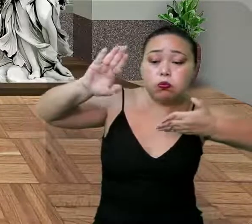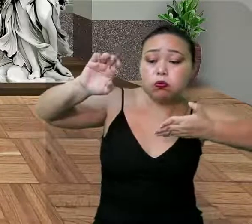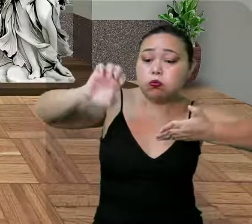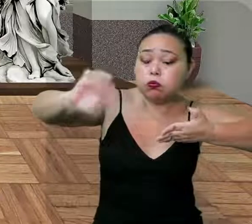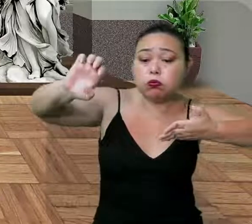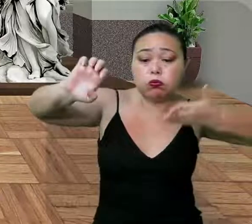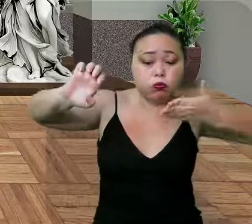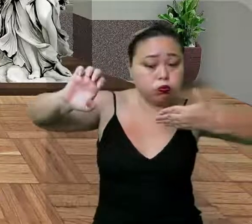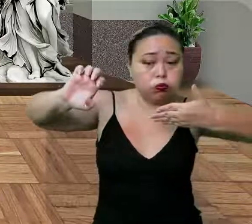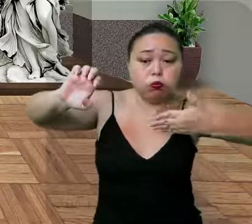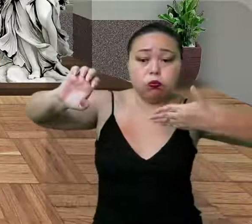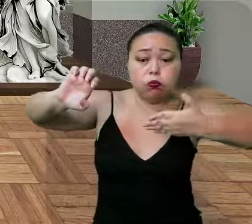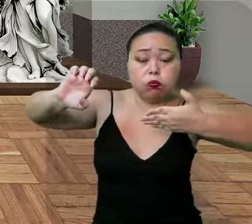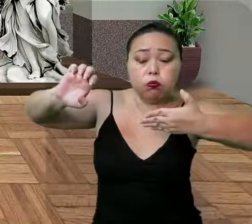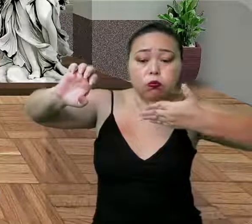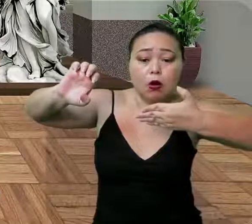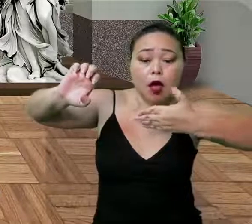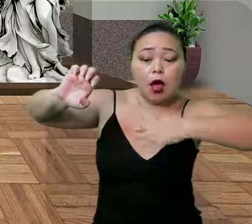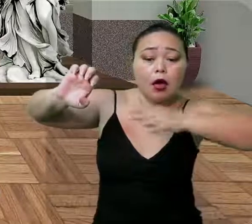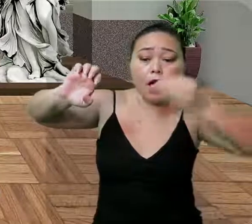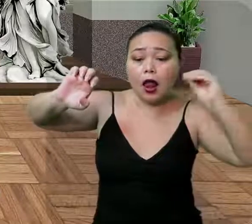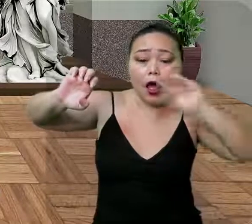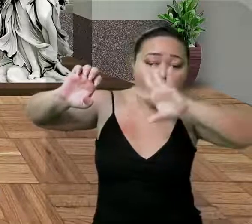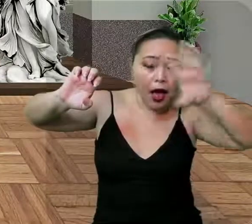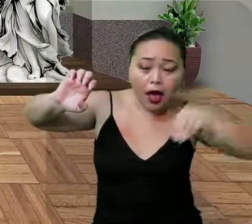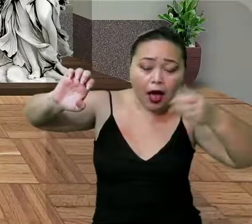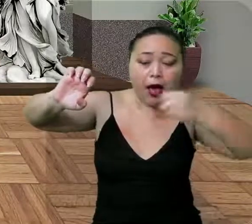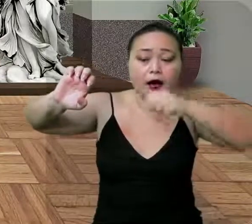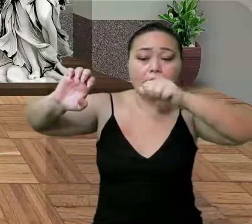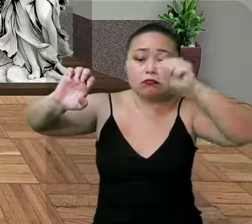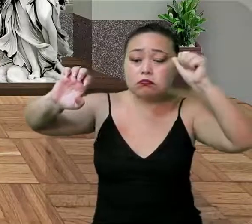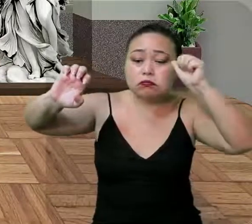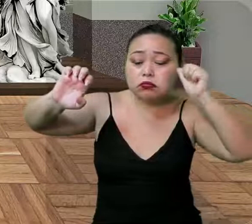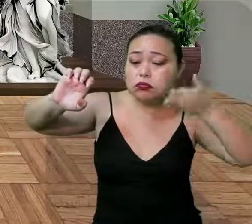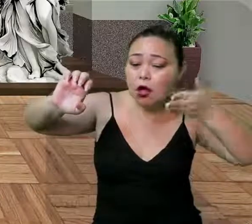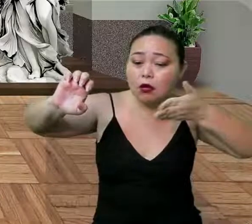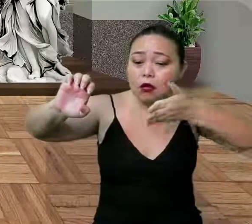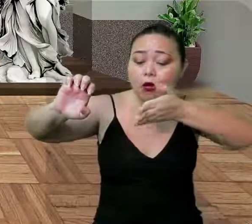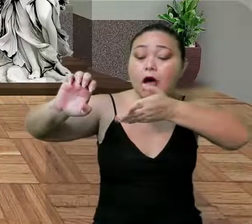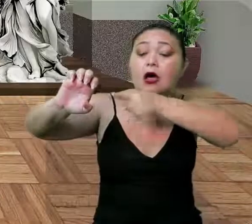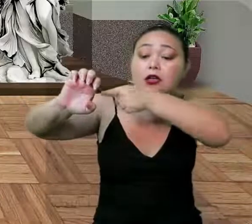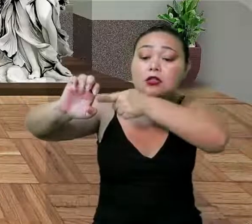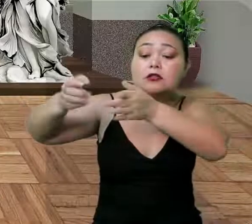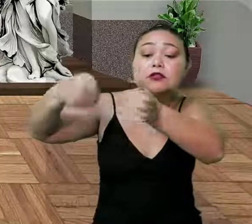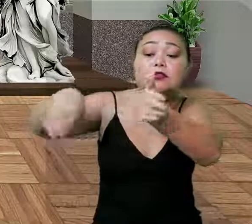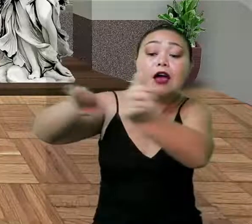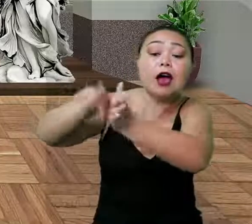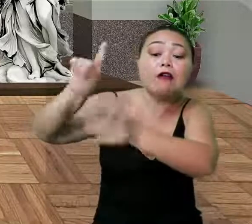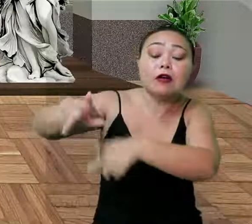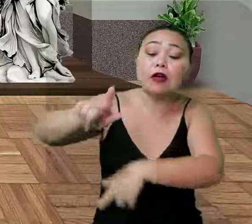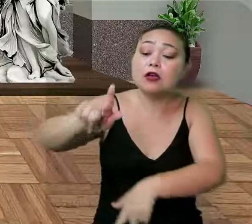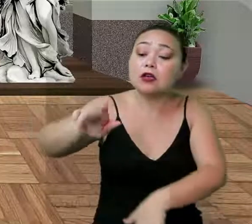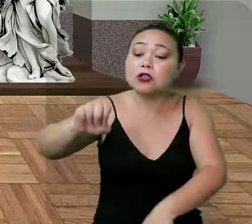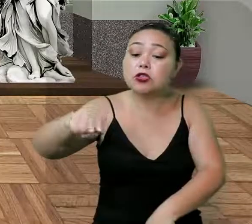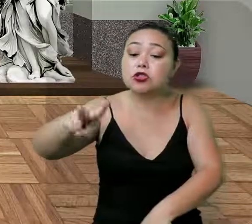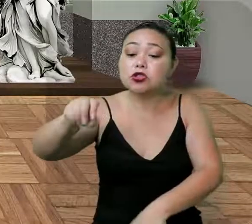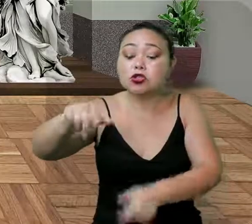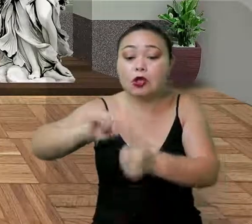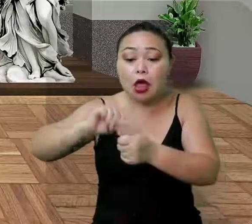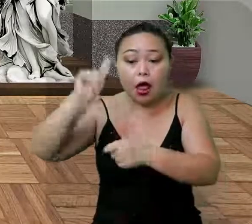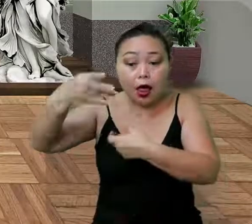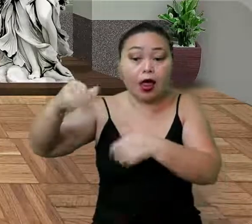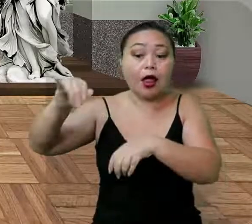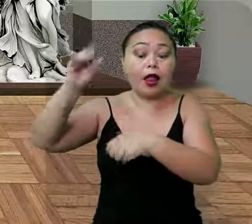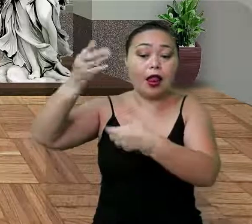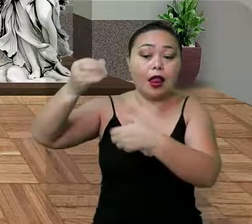Atlântico que passava no norte da África e partes da Ásia desembarcava em génova Genova em Milão